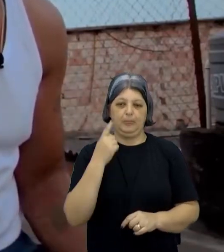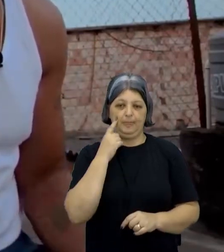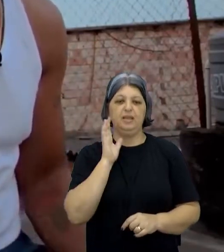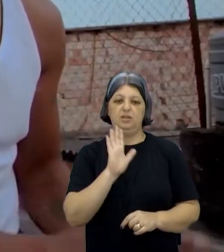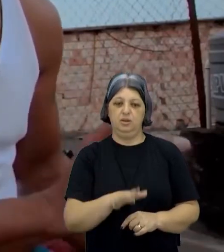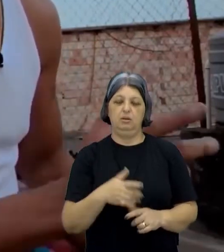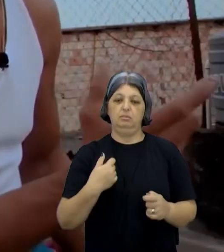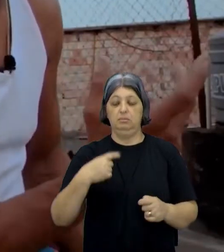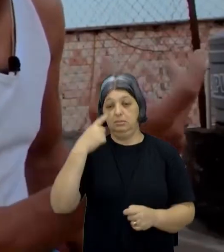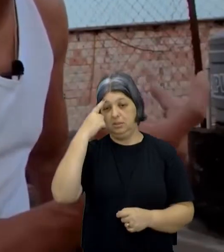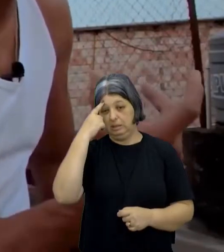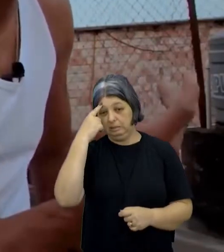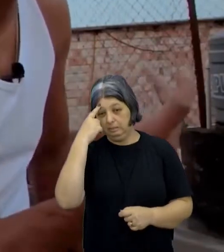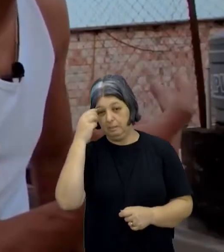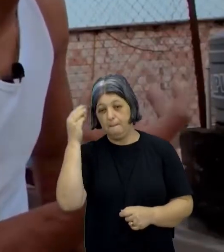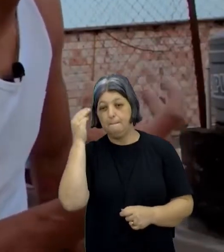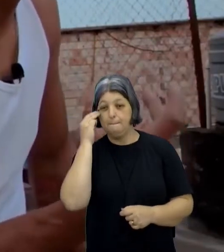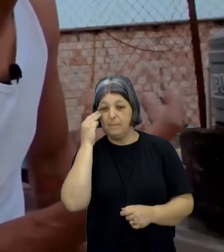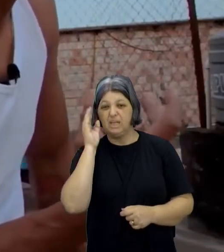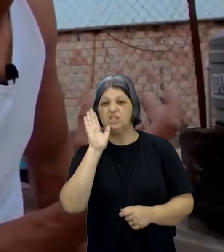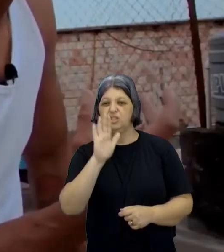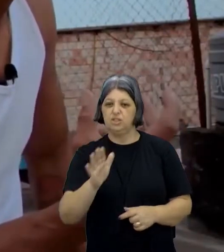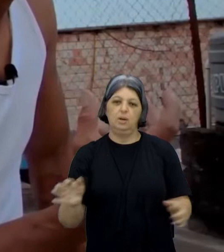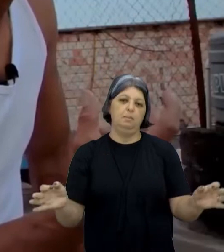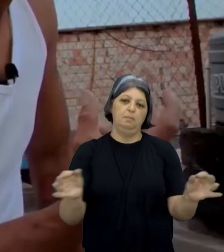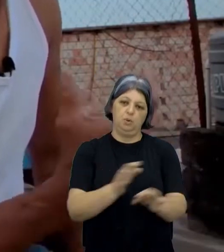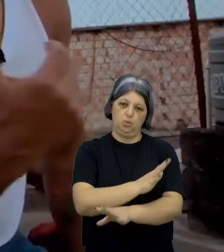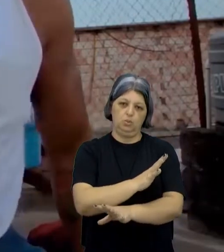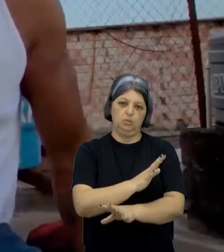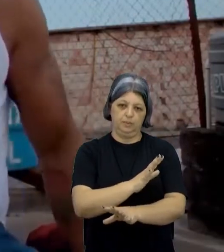formadas. A essa altura as mentes já tem que estar formadas.